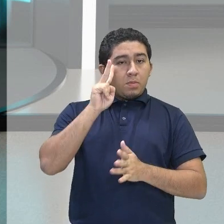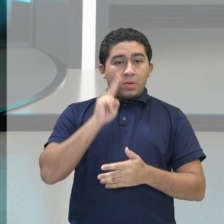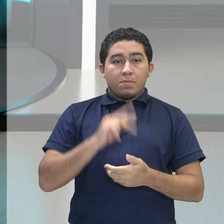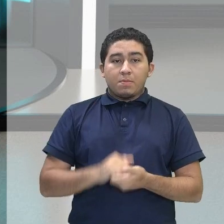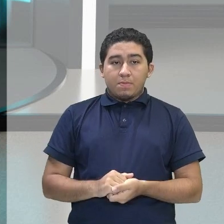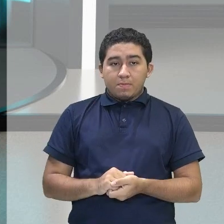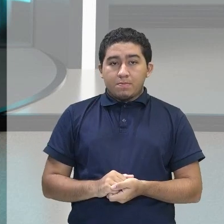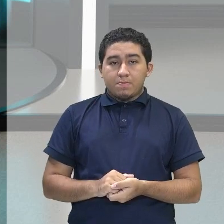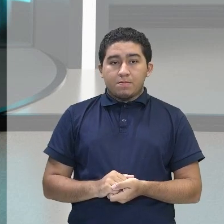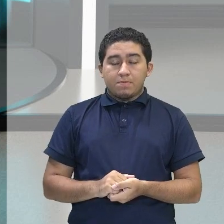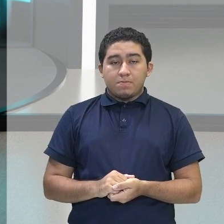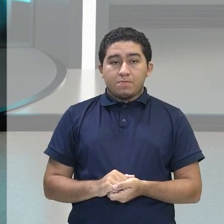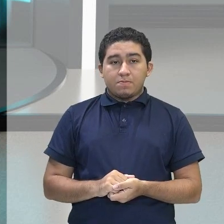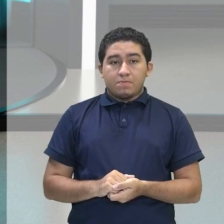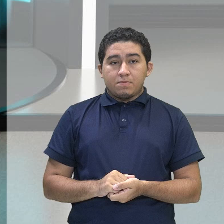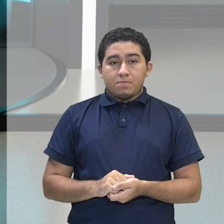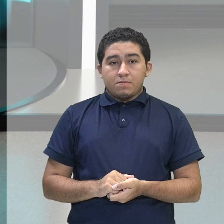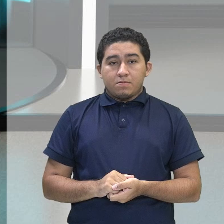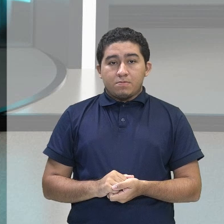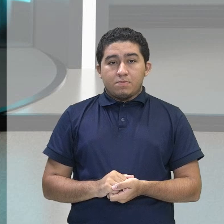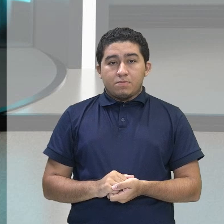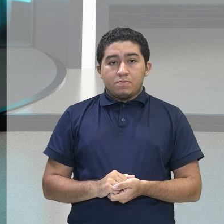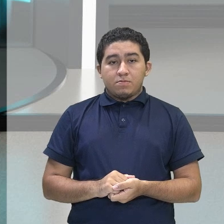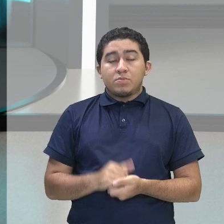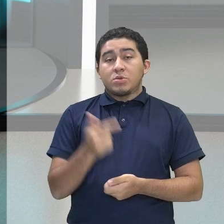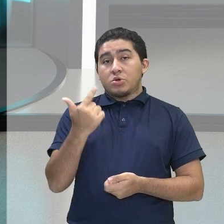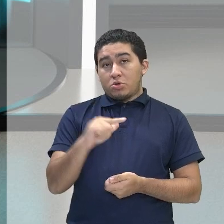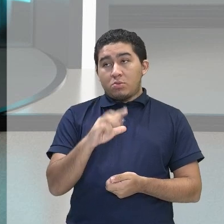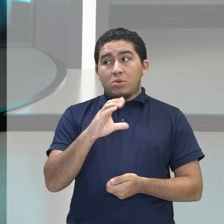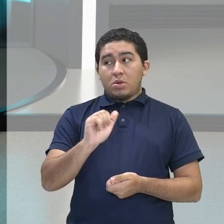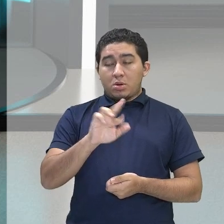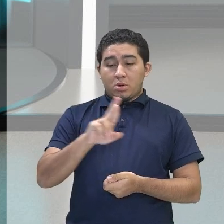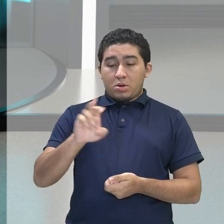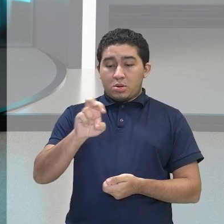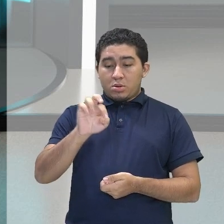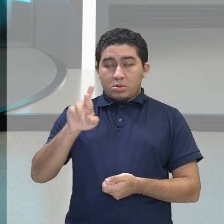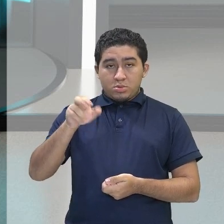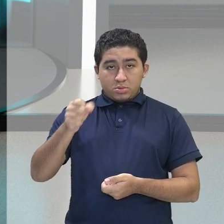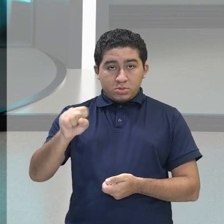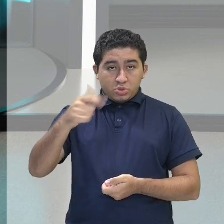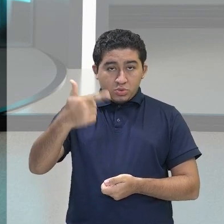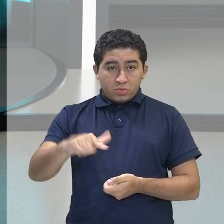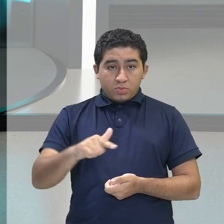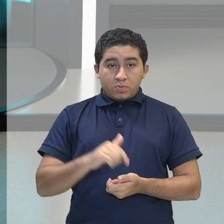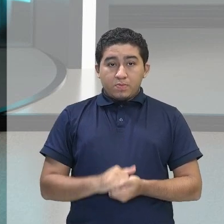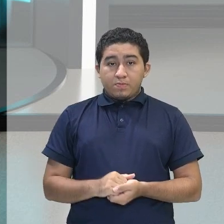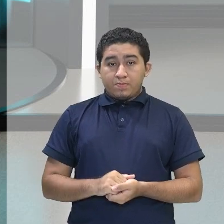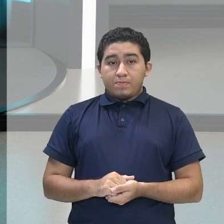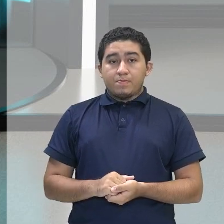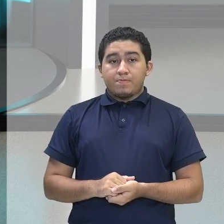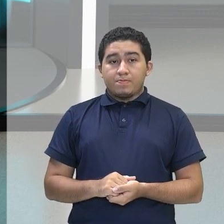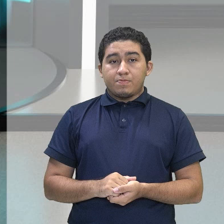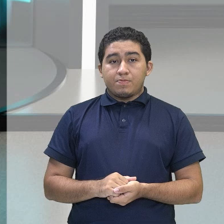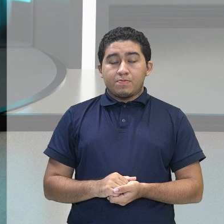Continuando. Careers, novamente, que a gente viu lá no começo, né? Carreiras. O que